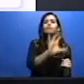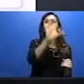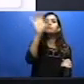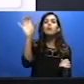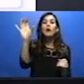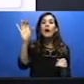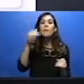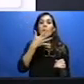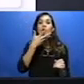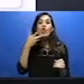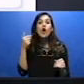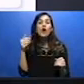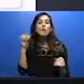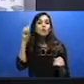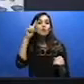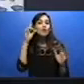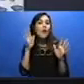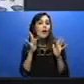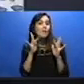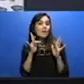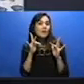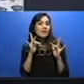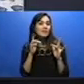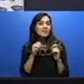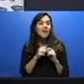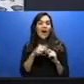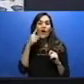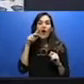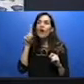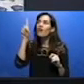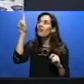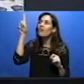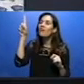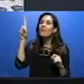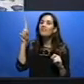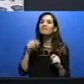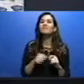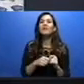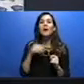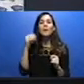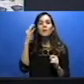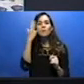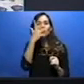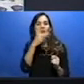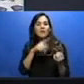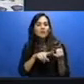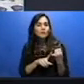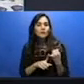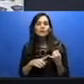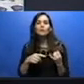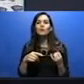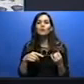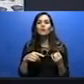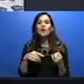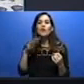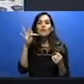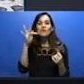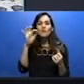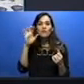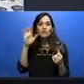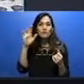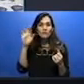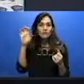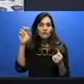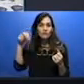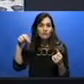dos Namorados, que eles querem ir. Então, eu coloquei as imagens para vocês verem também. Bonito, Capadócia e Fernando de Noronha. E